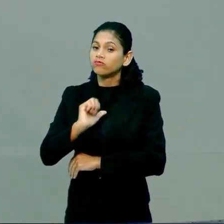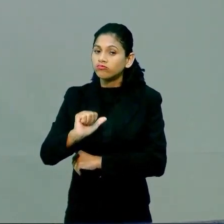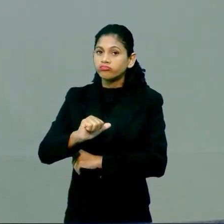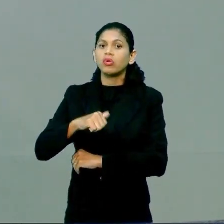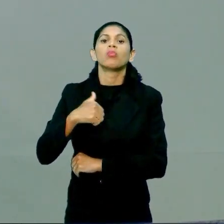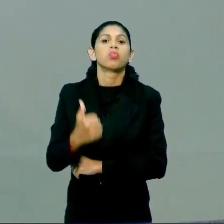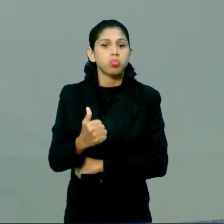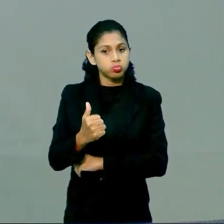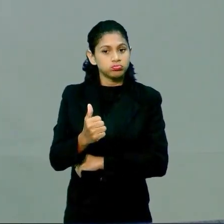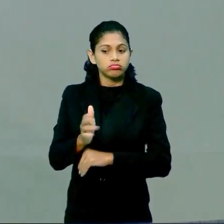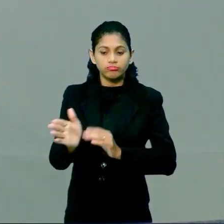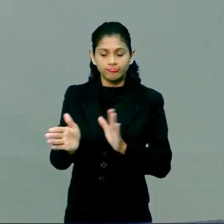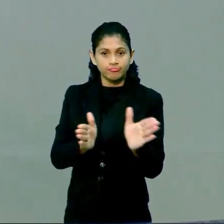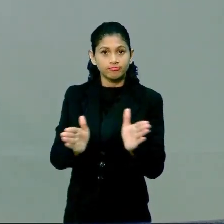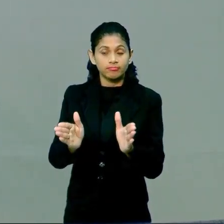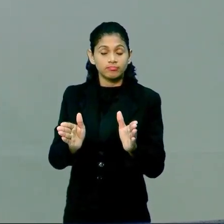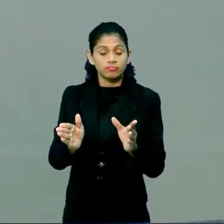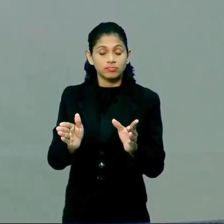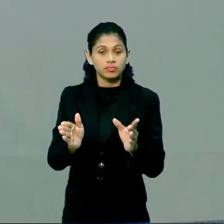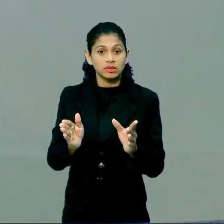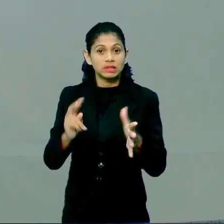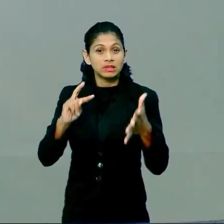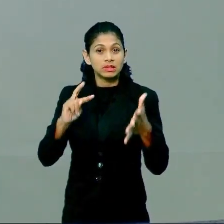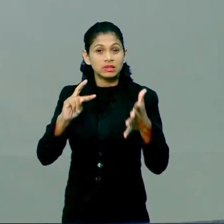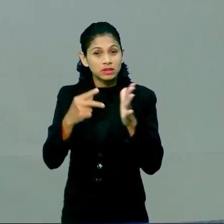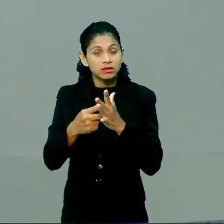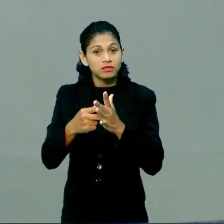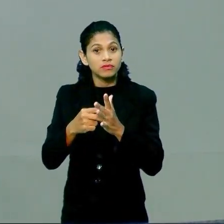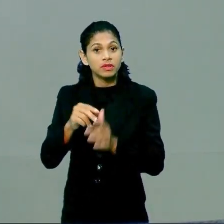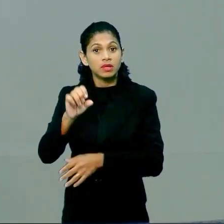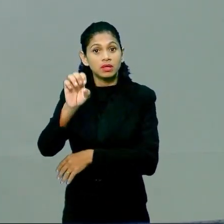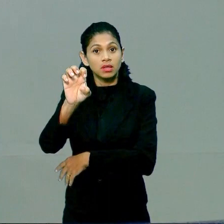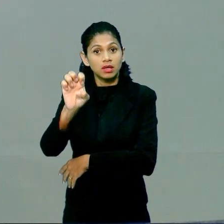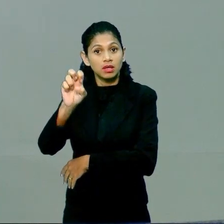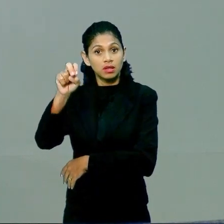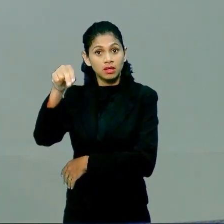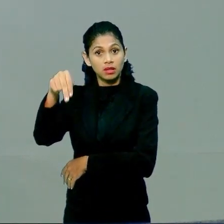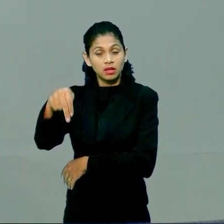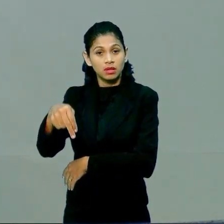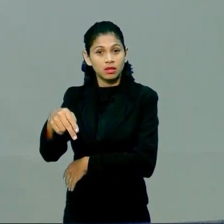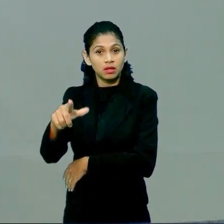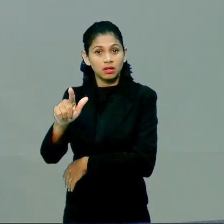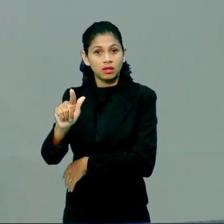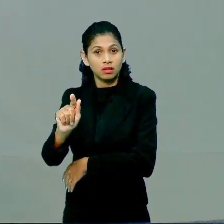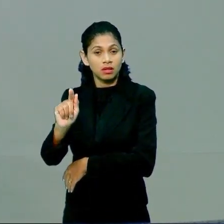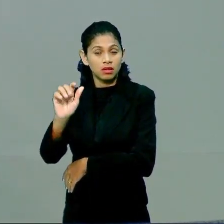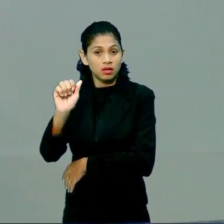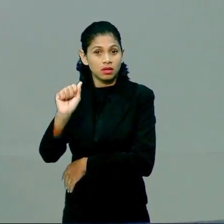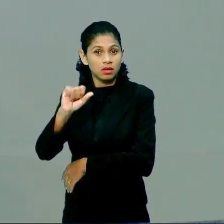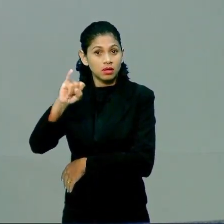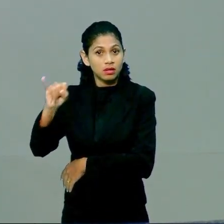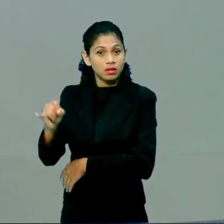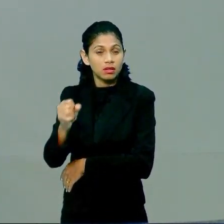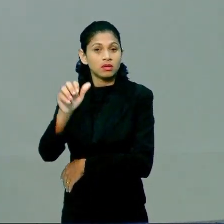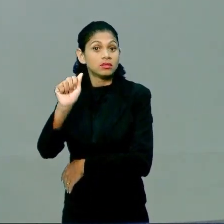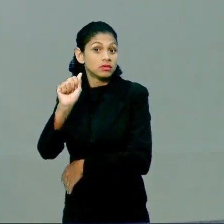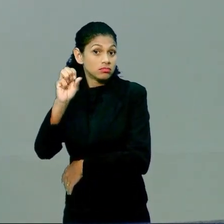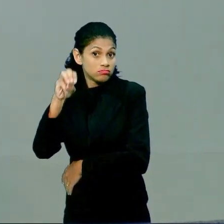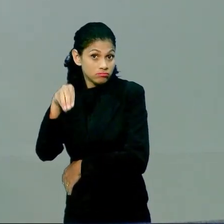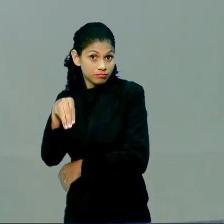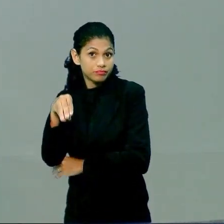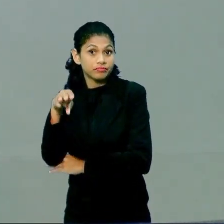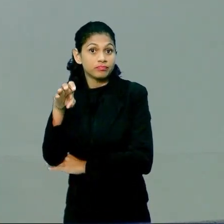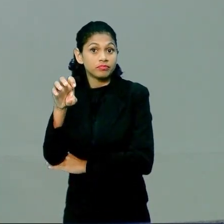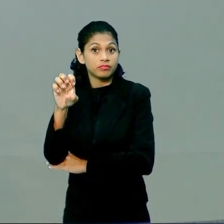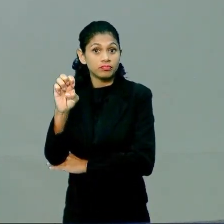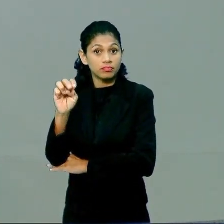enganjar né ou seja de engajamento você se engan numa determinada situação então ele estava engajado demais